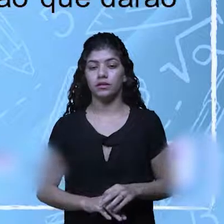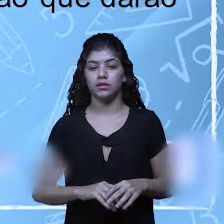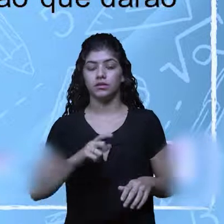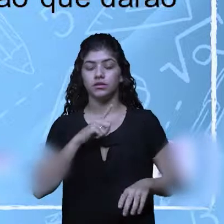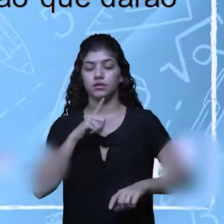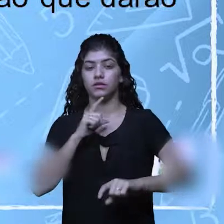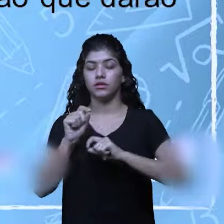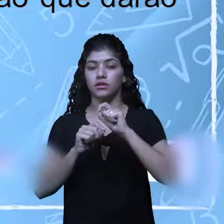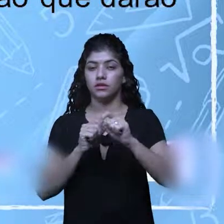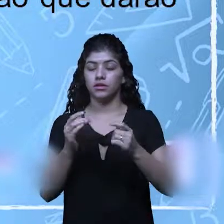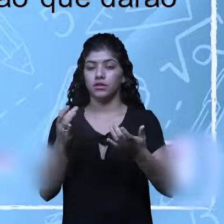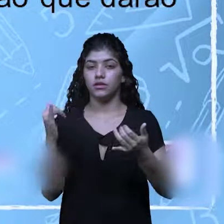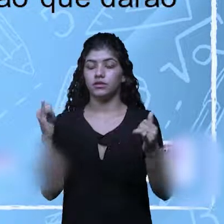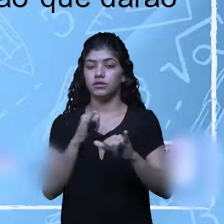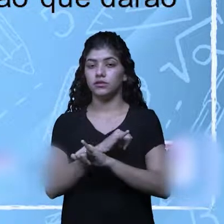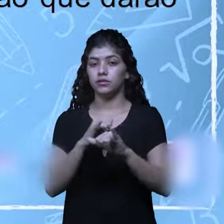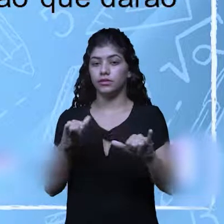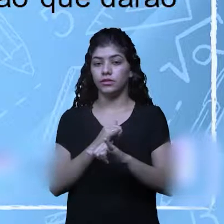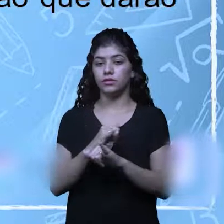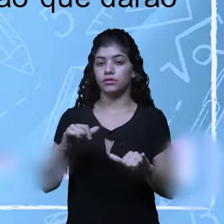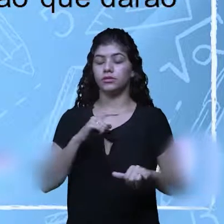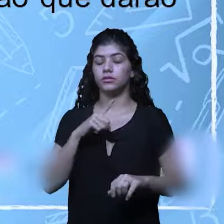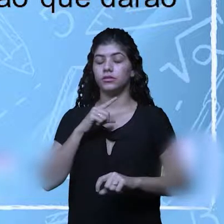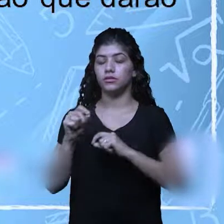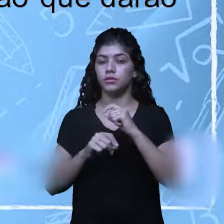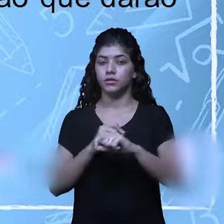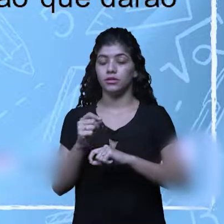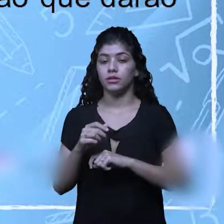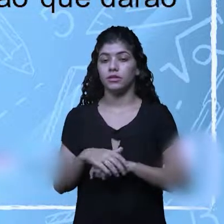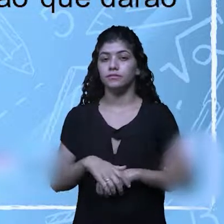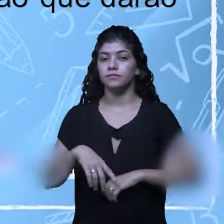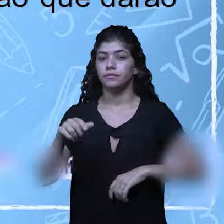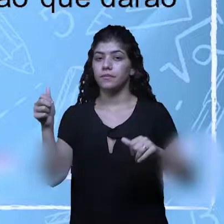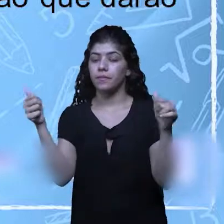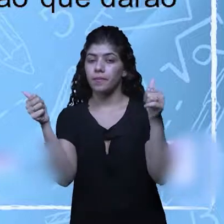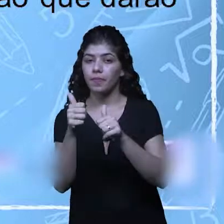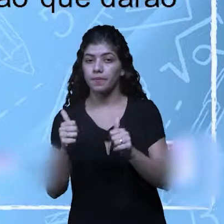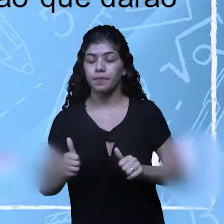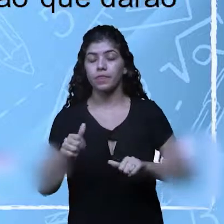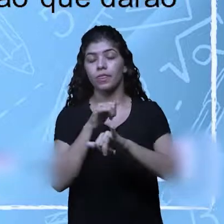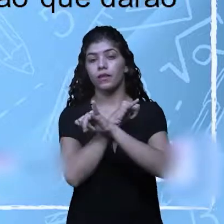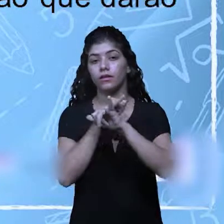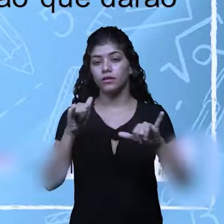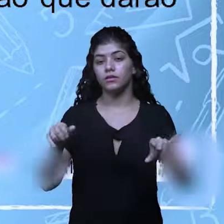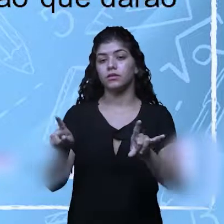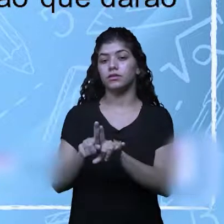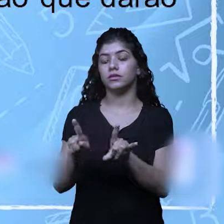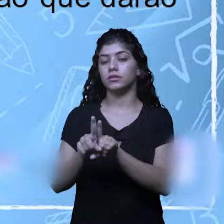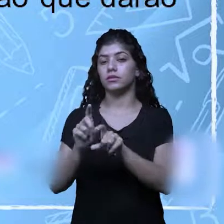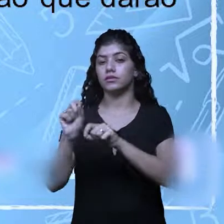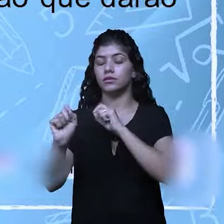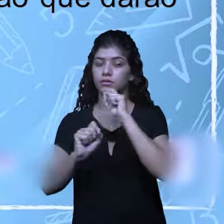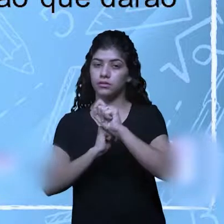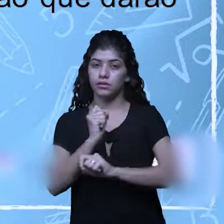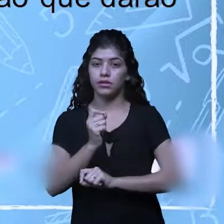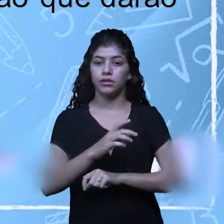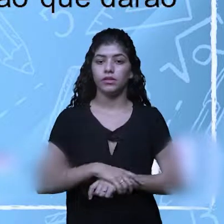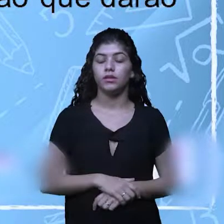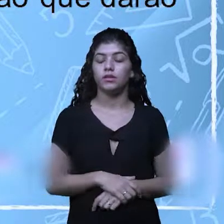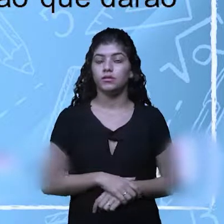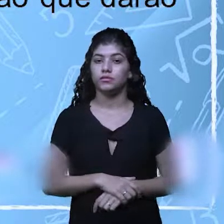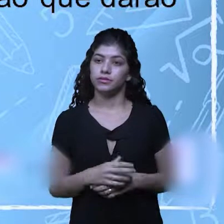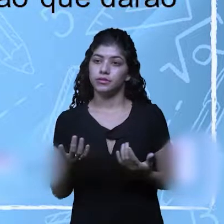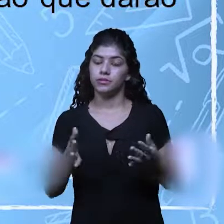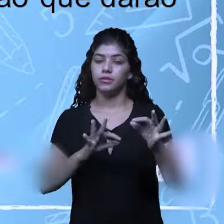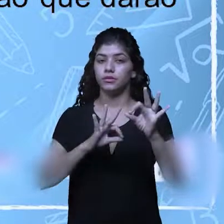os dados obtidos sejam objeto de análise dos dados, interpretação dos resultados de